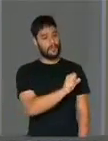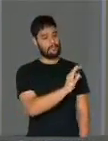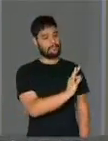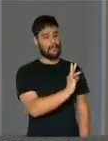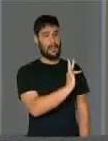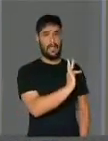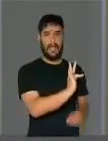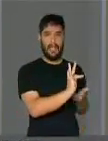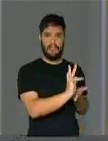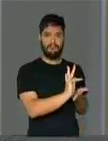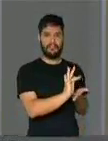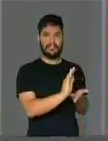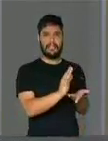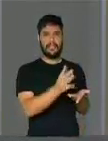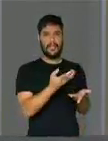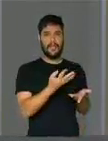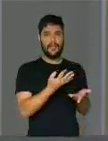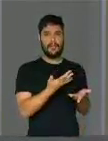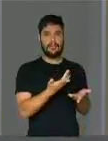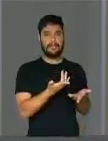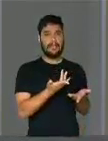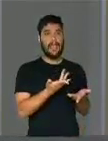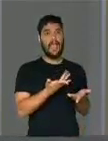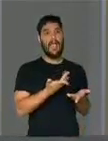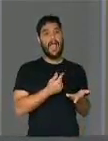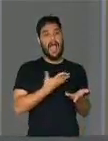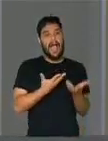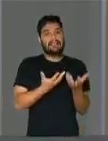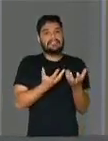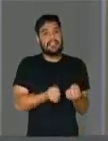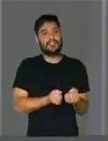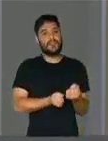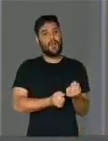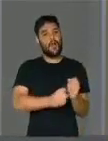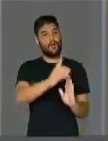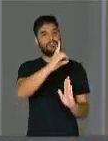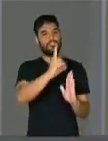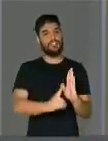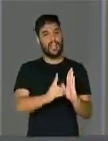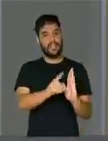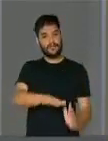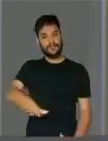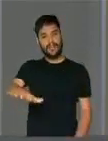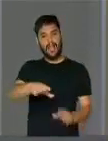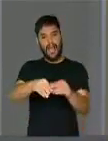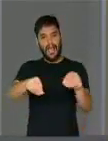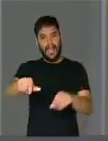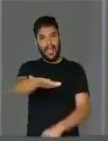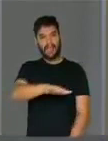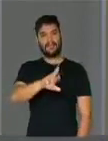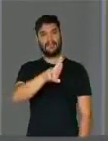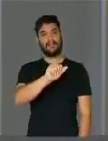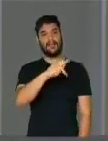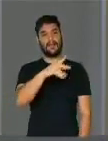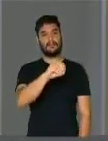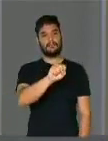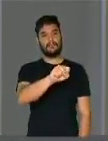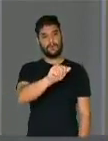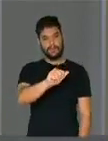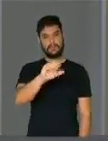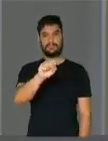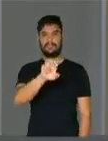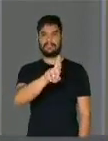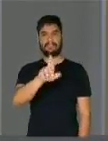Tribunal Federal reconheceu o direito dos povos indígenas àquela área em Raposa Serra do Sol. E eu quero